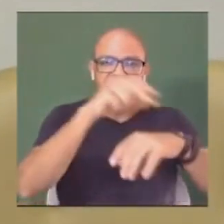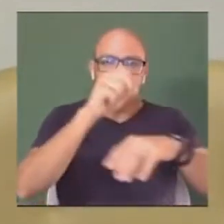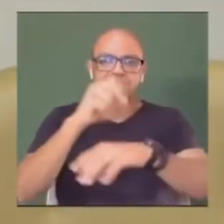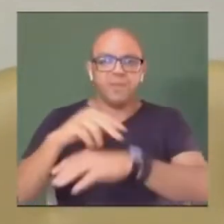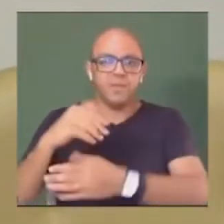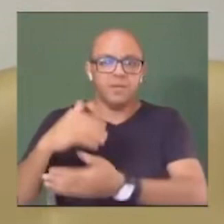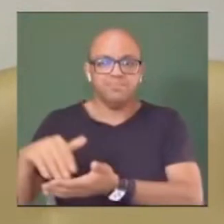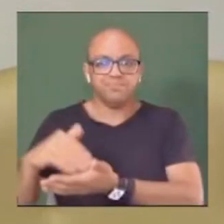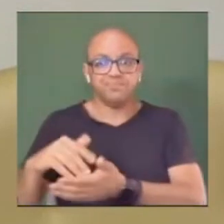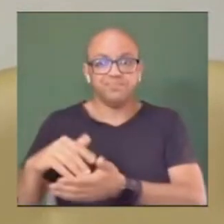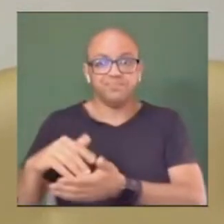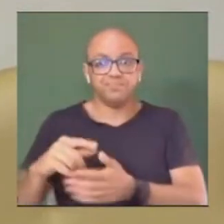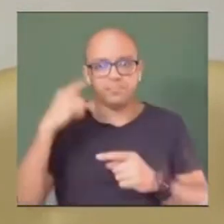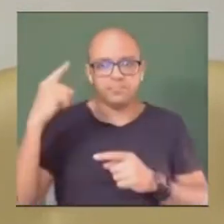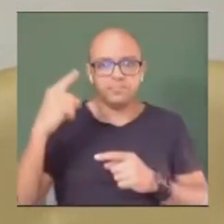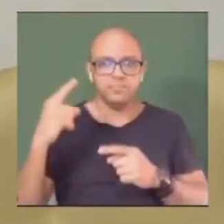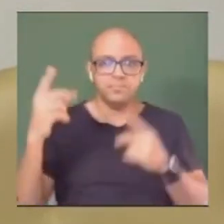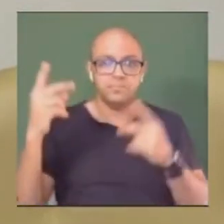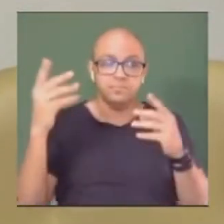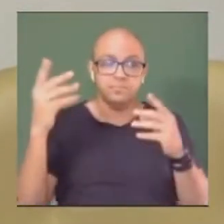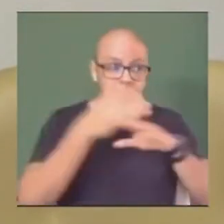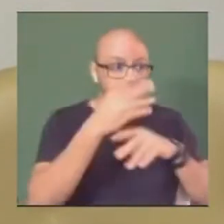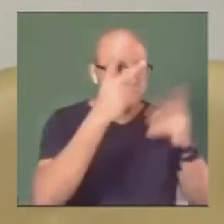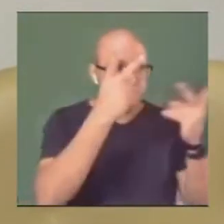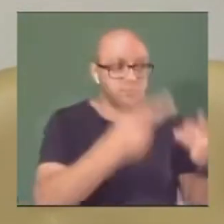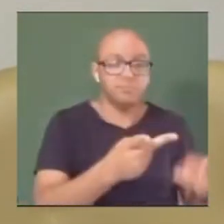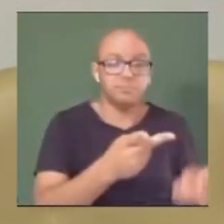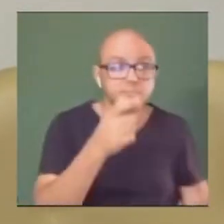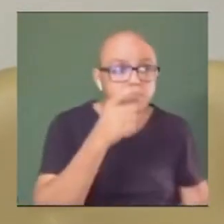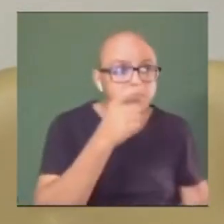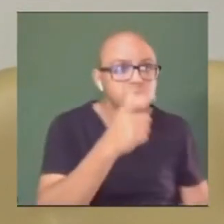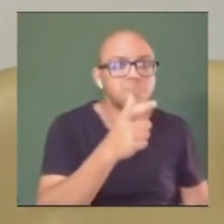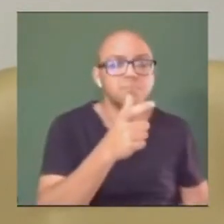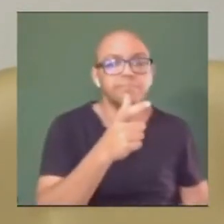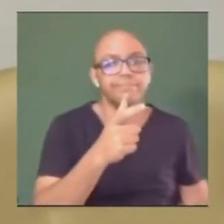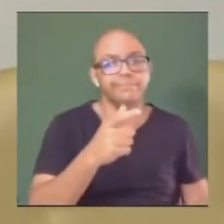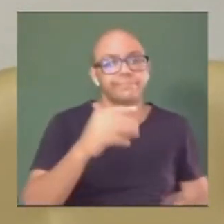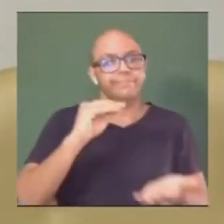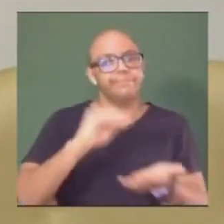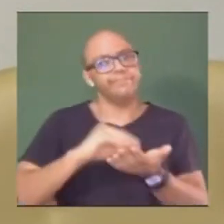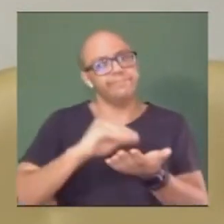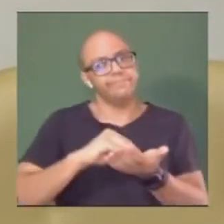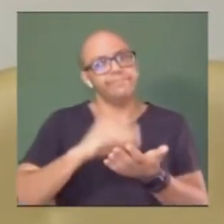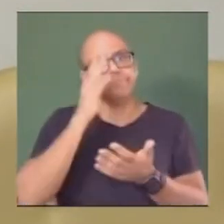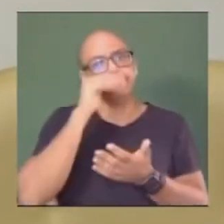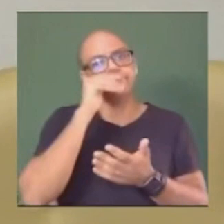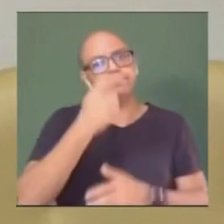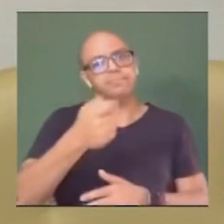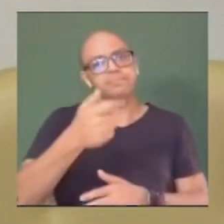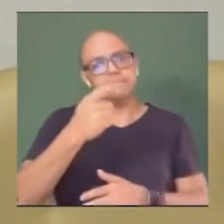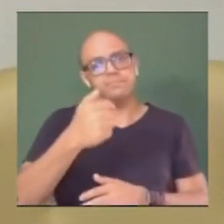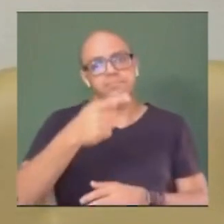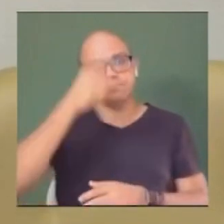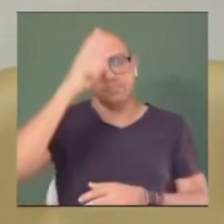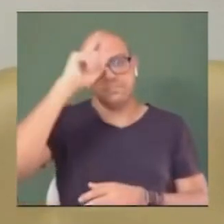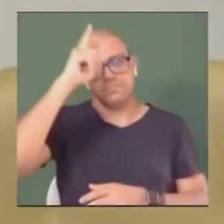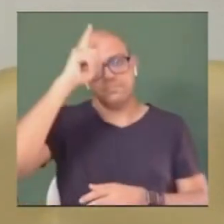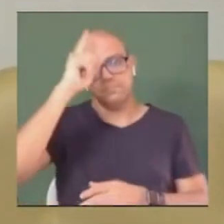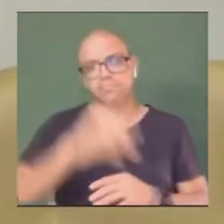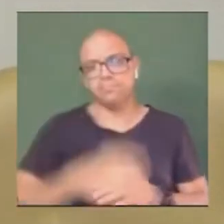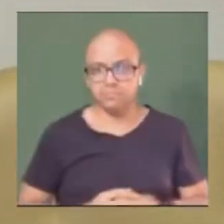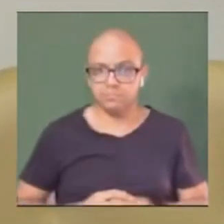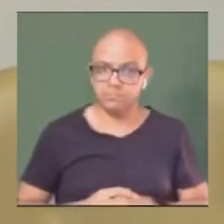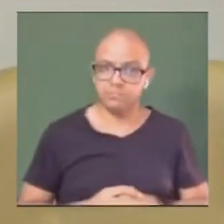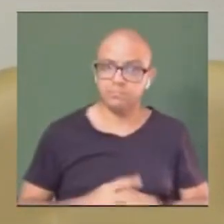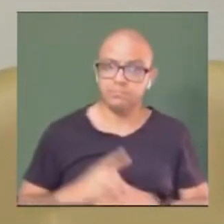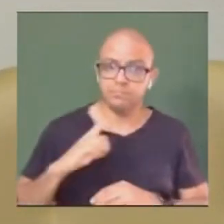as unidades observa que ainda não é suficiente que no dia a dia apesar da gente ter os a chamada dos